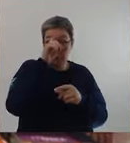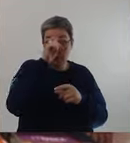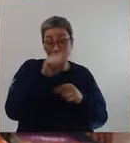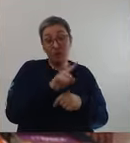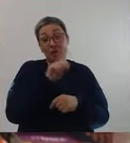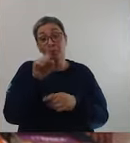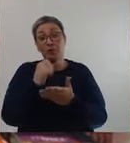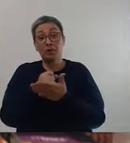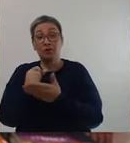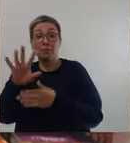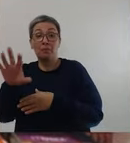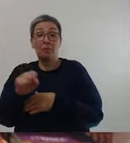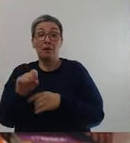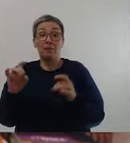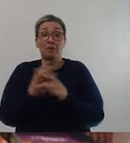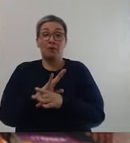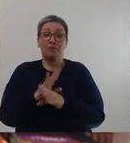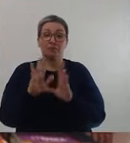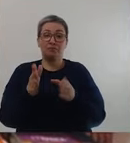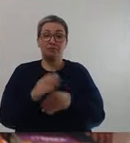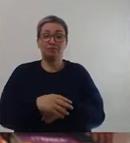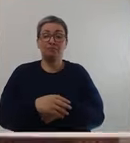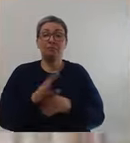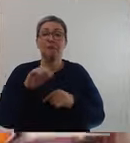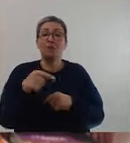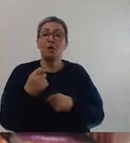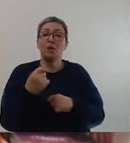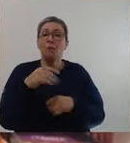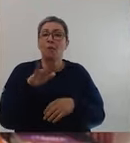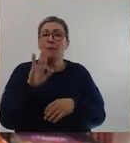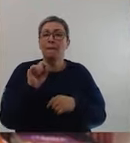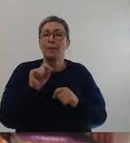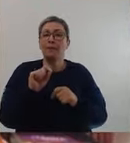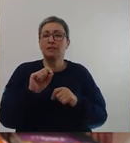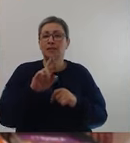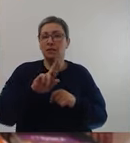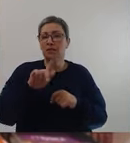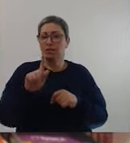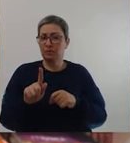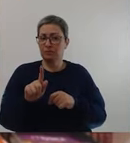mesmo e depois vai lá no cartório buscar a certidão. Um pouquinho